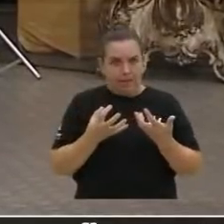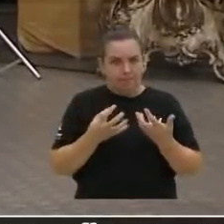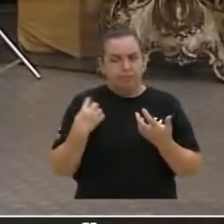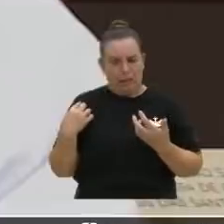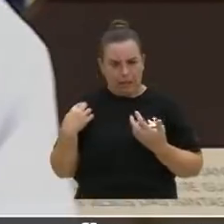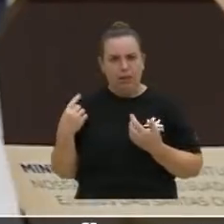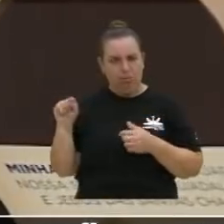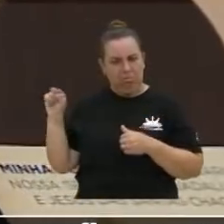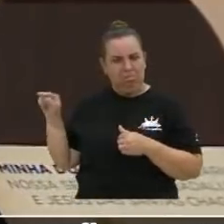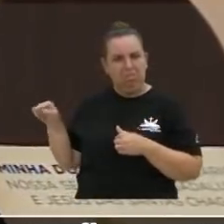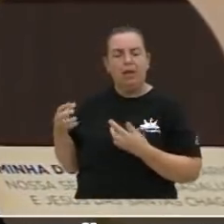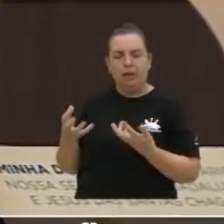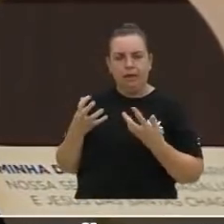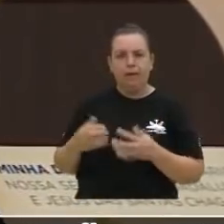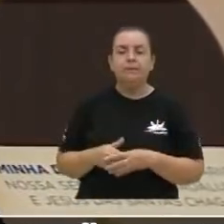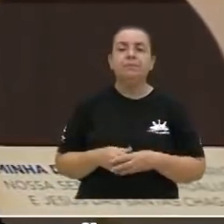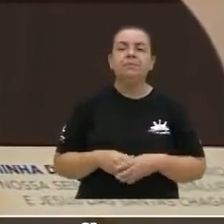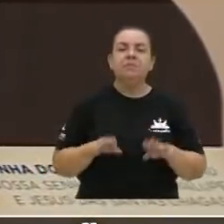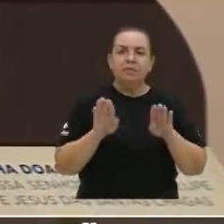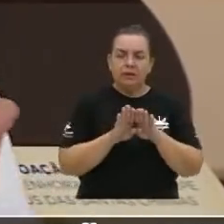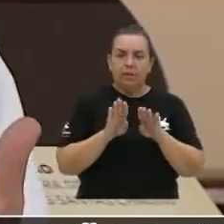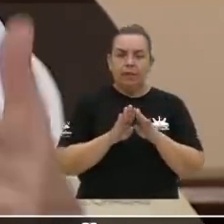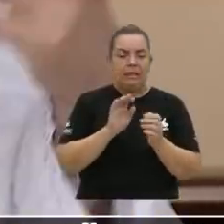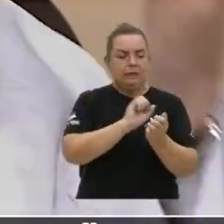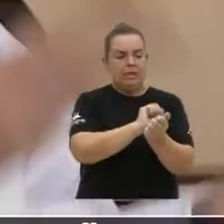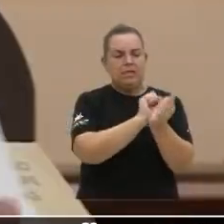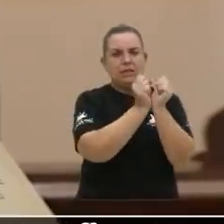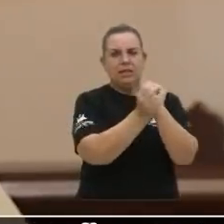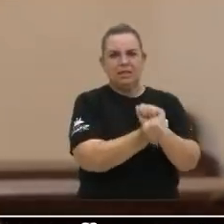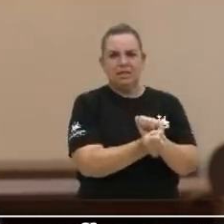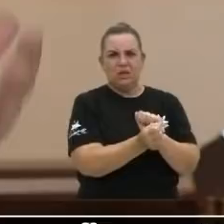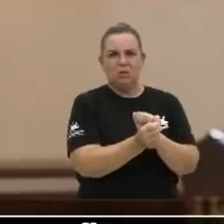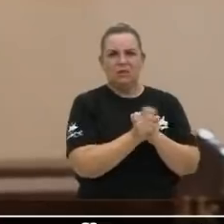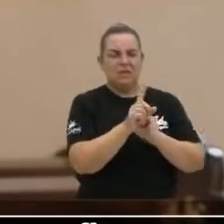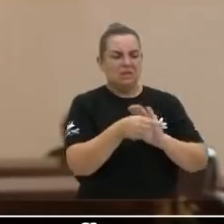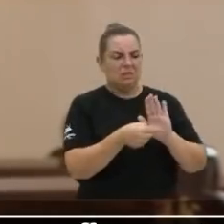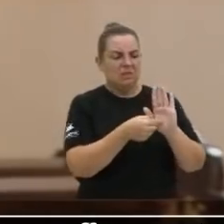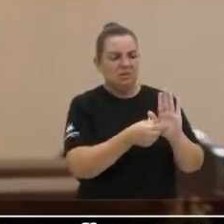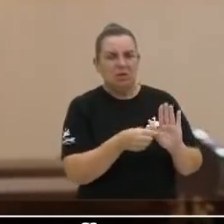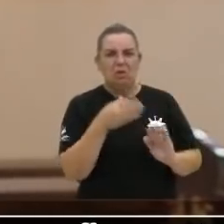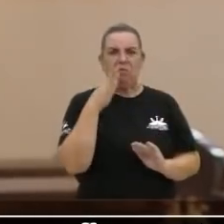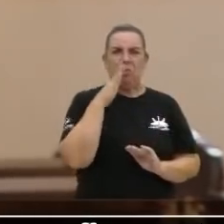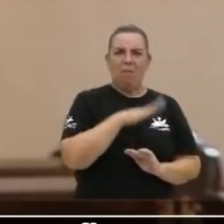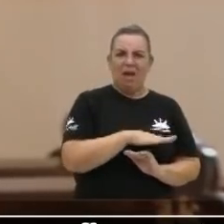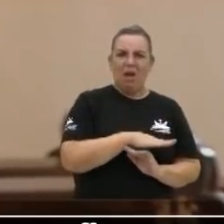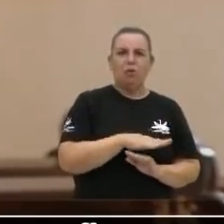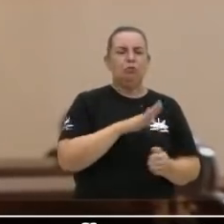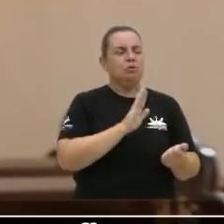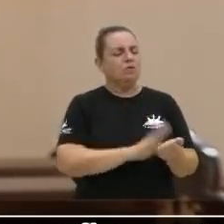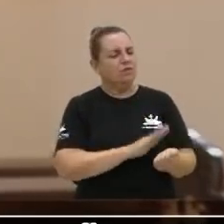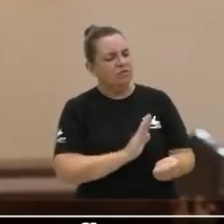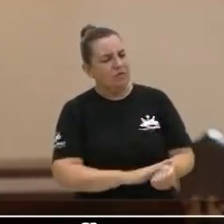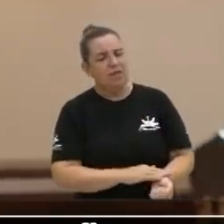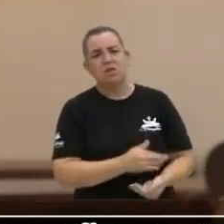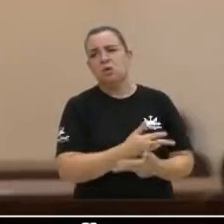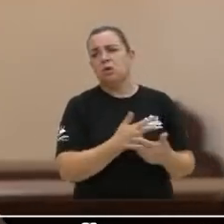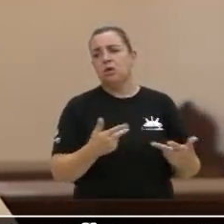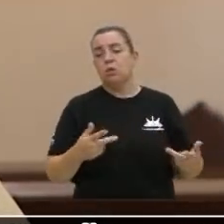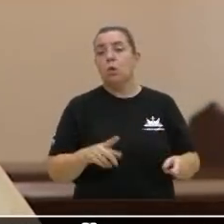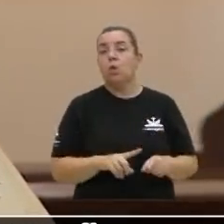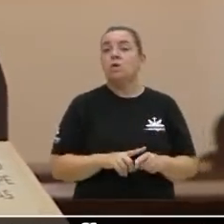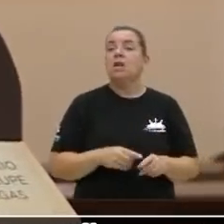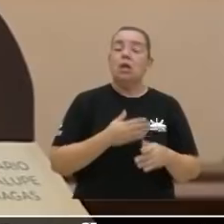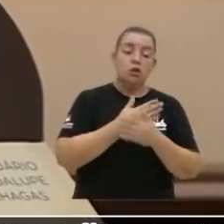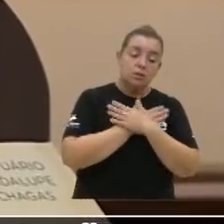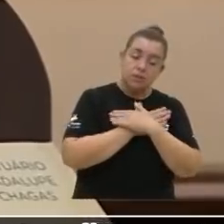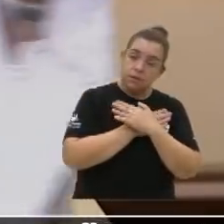isso do ponto de vista da escravidão das manifestações deste mal, nos vícios, mas no